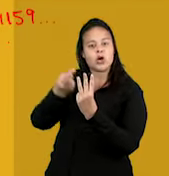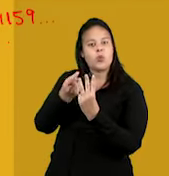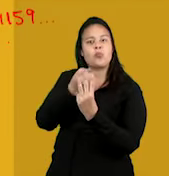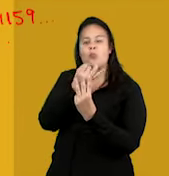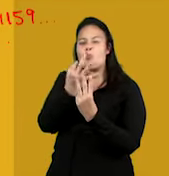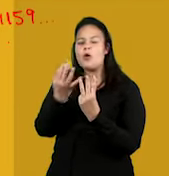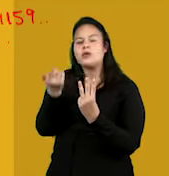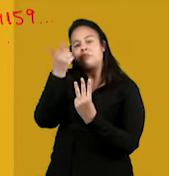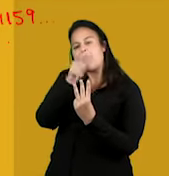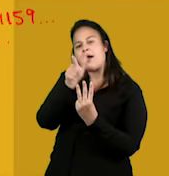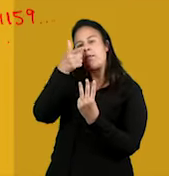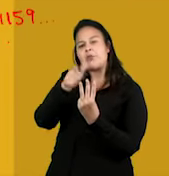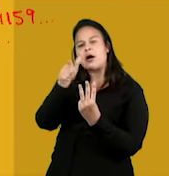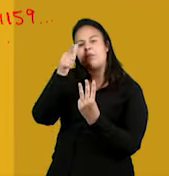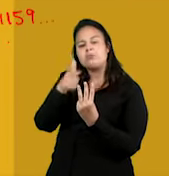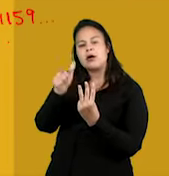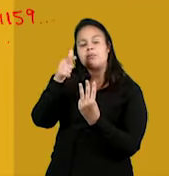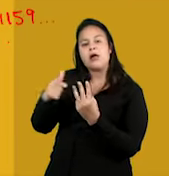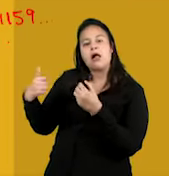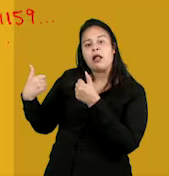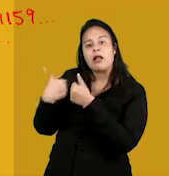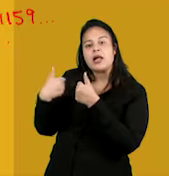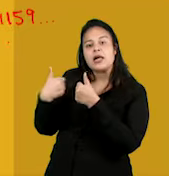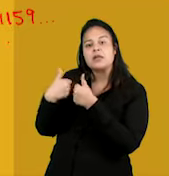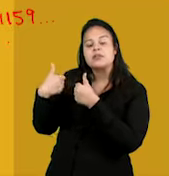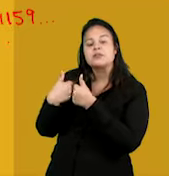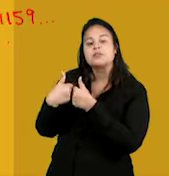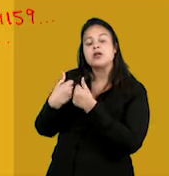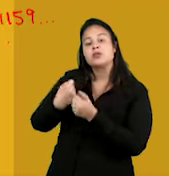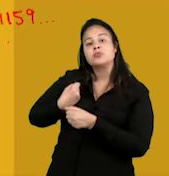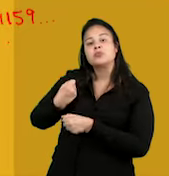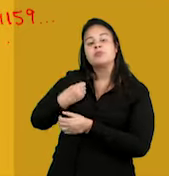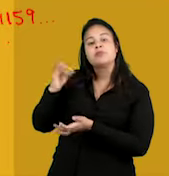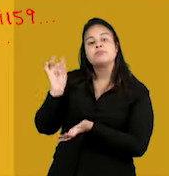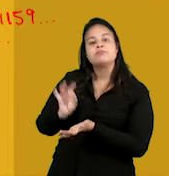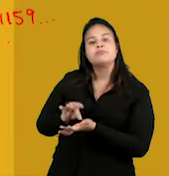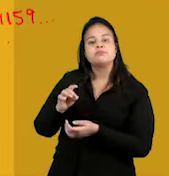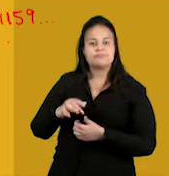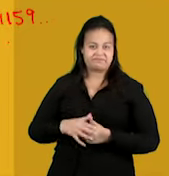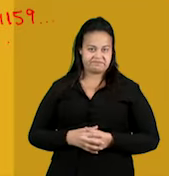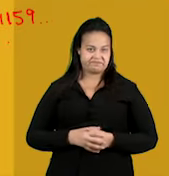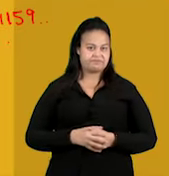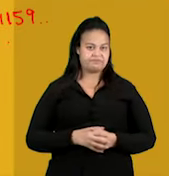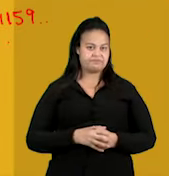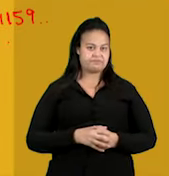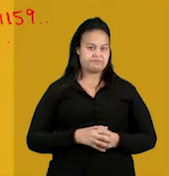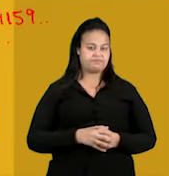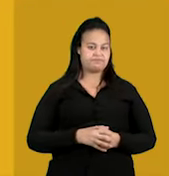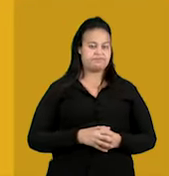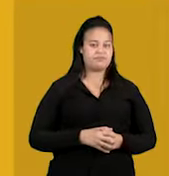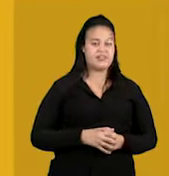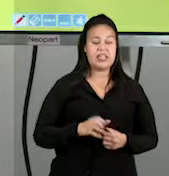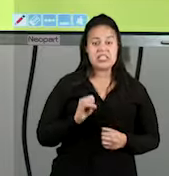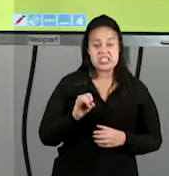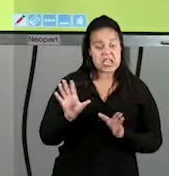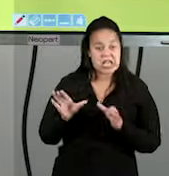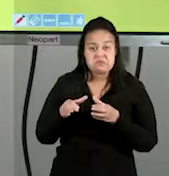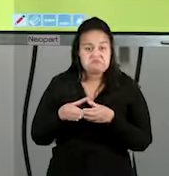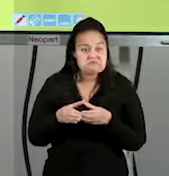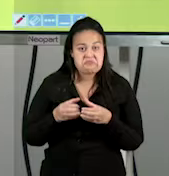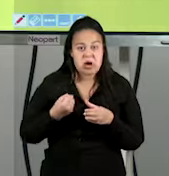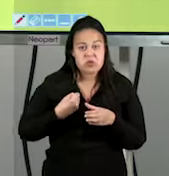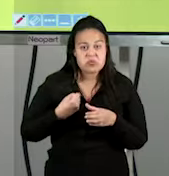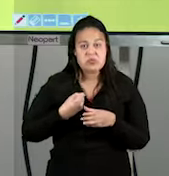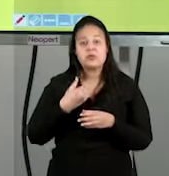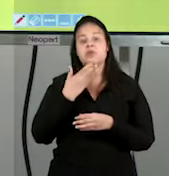para aproximar mais do valor exato. Então, sem arredondar, no caso,